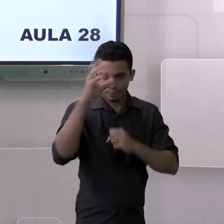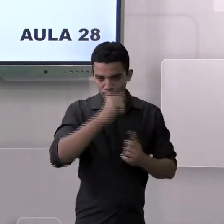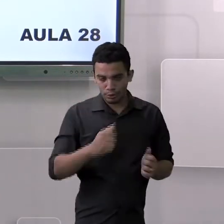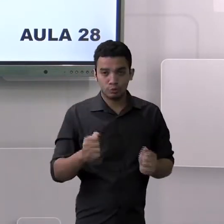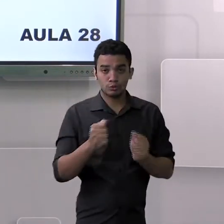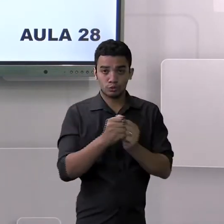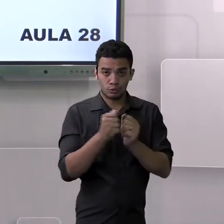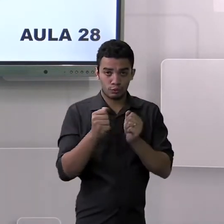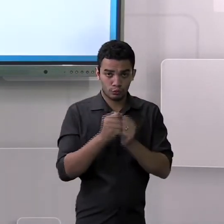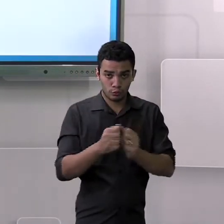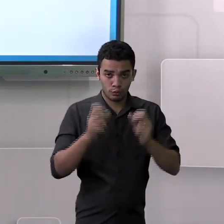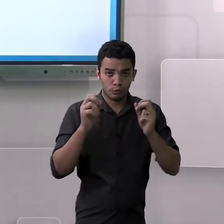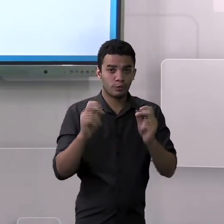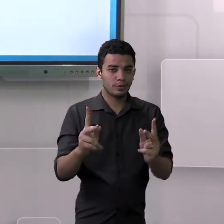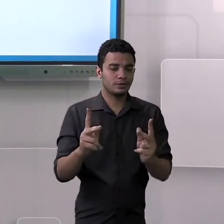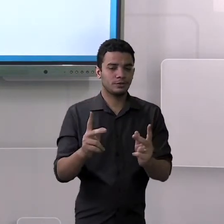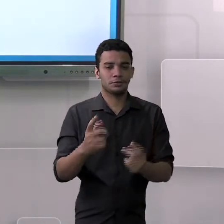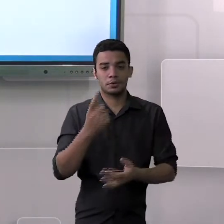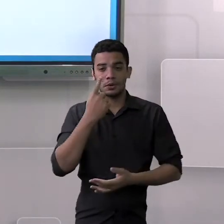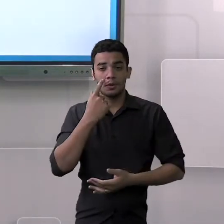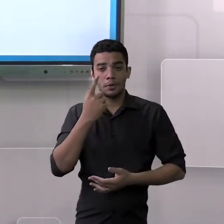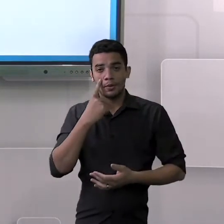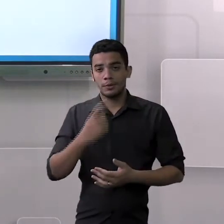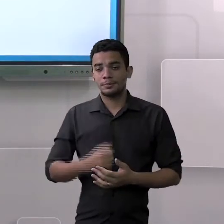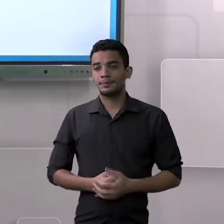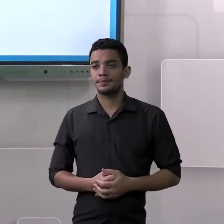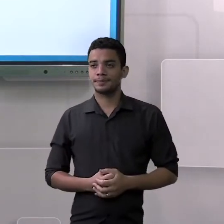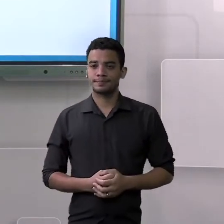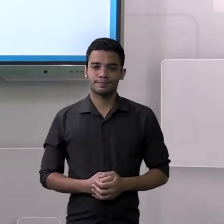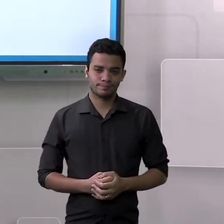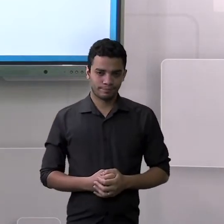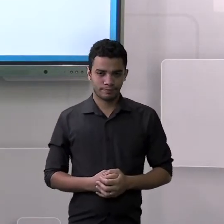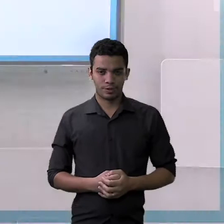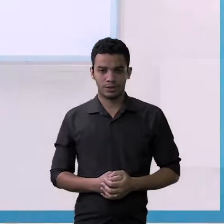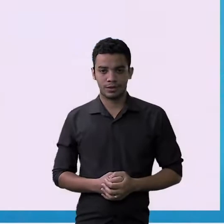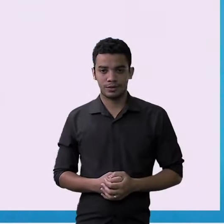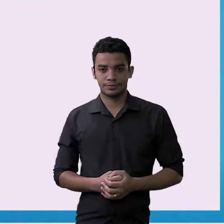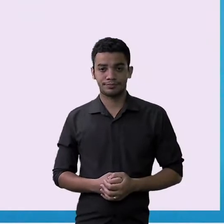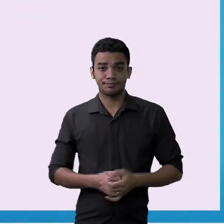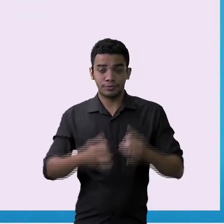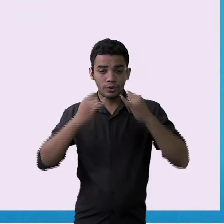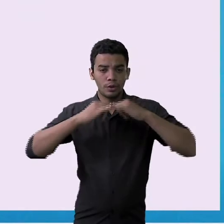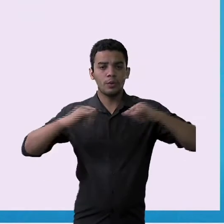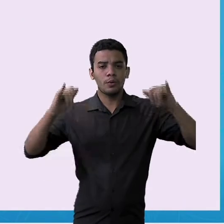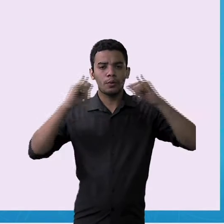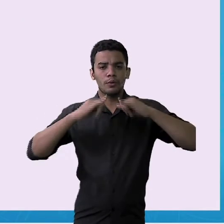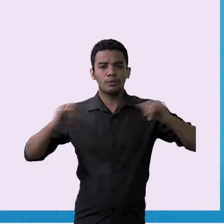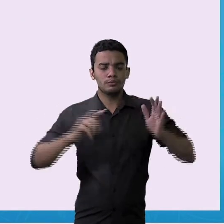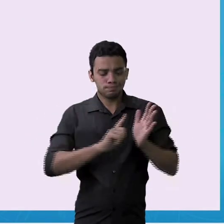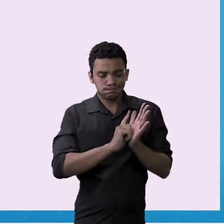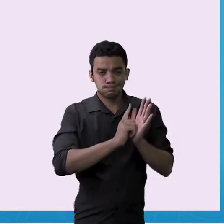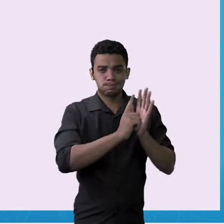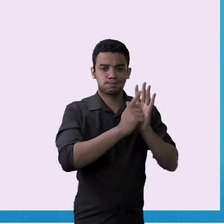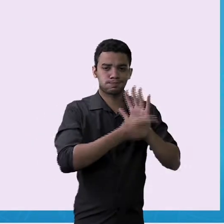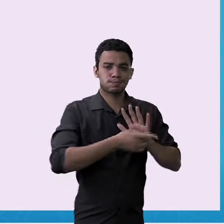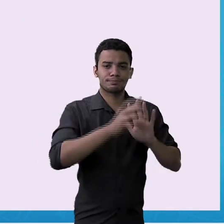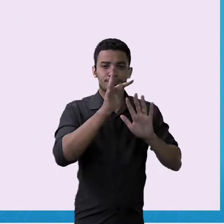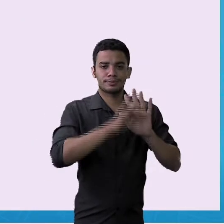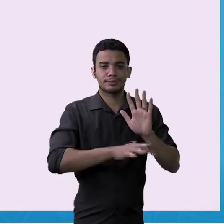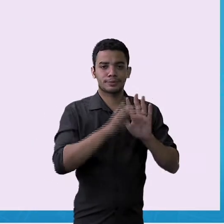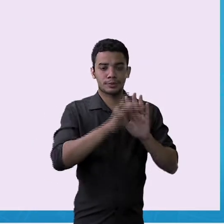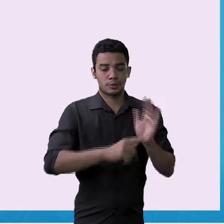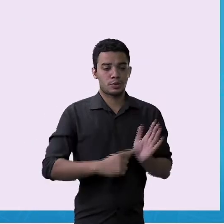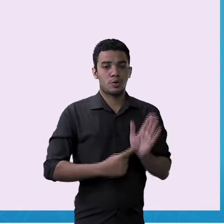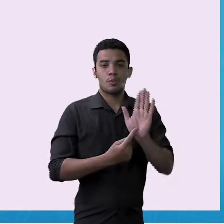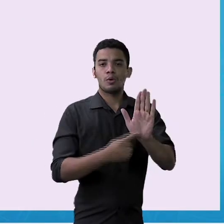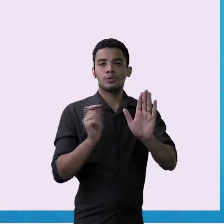vocês. Vamos lá? Anúncio publicitário é um gênero textual que promove um